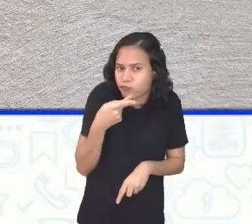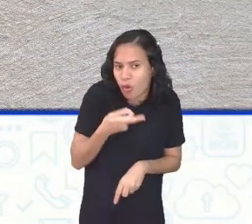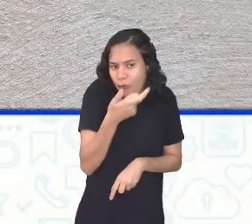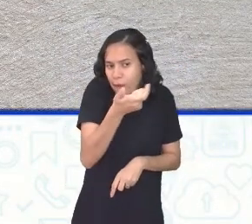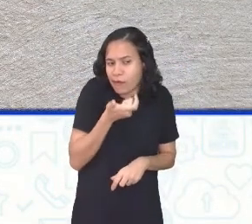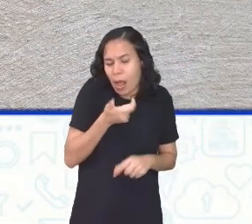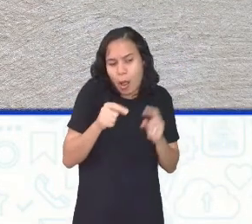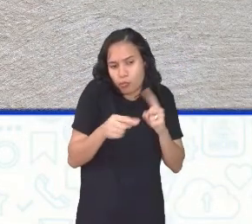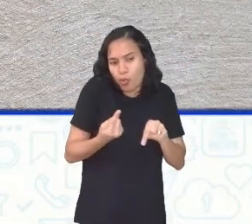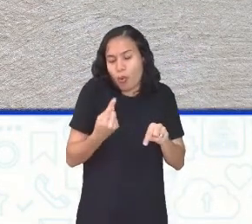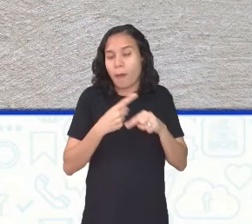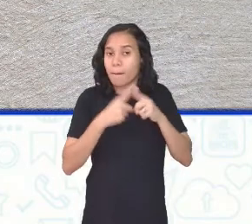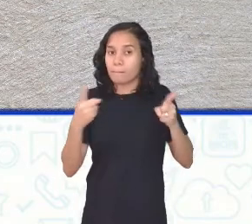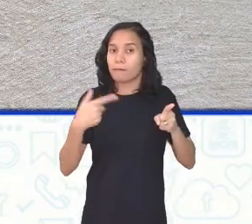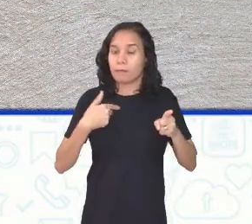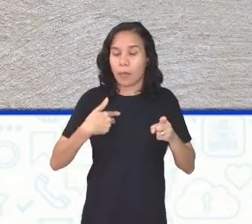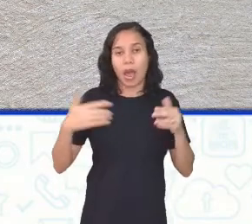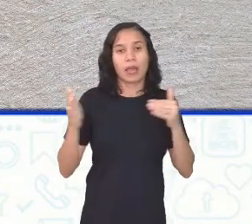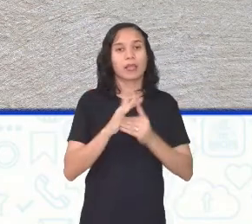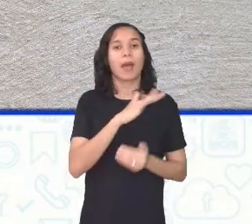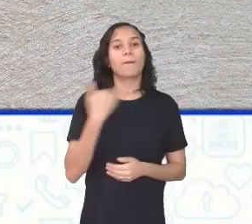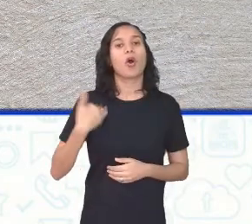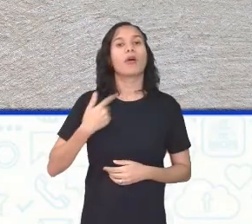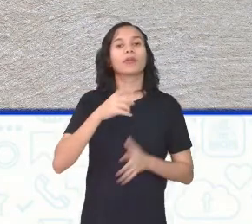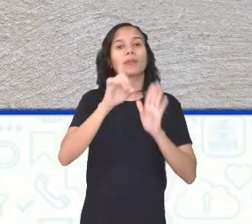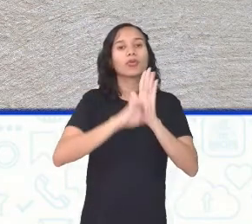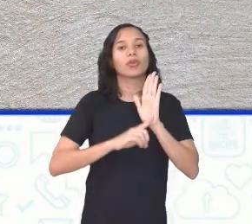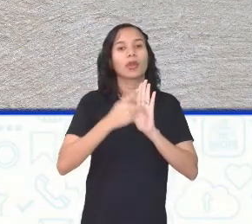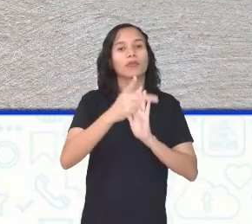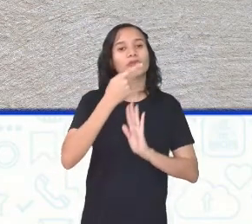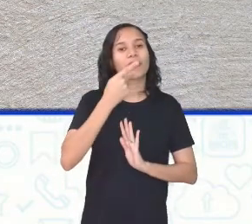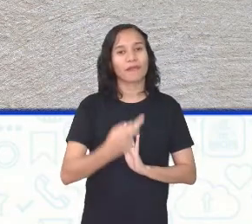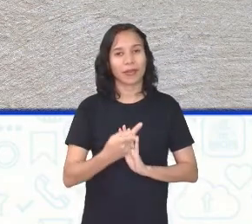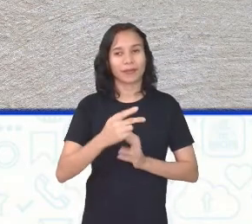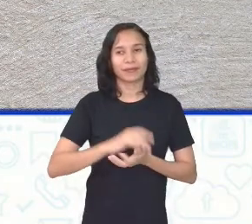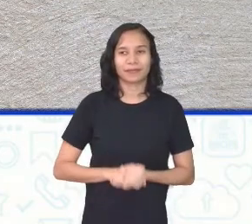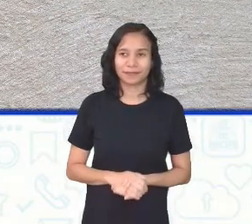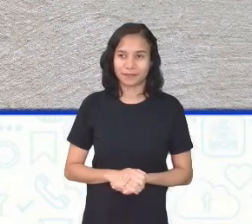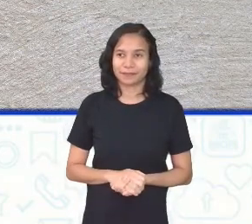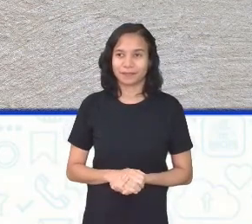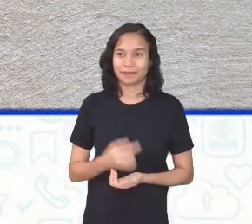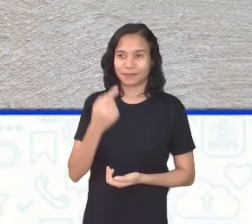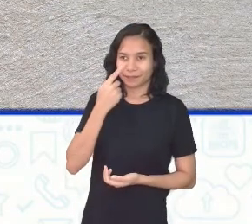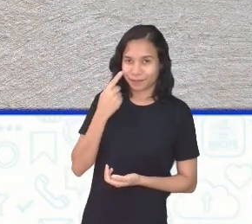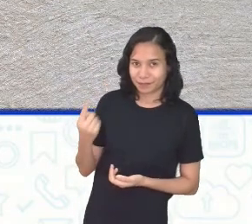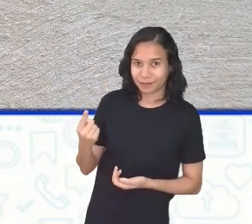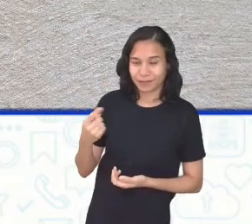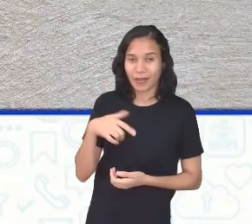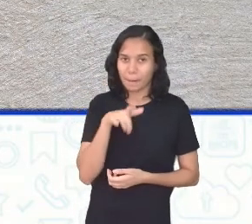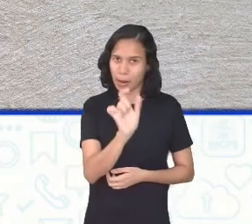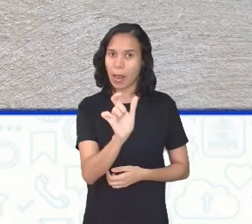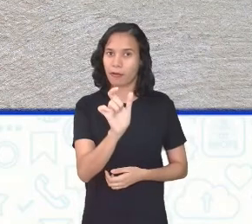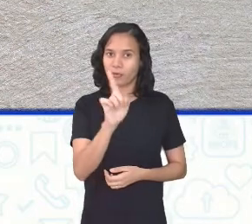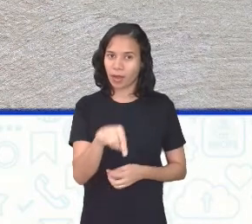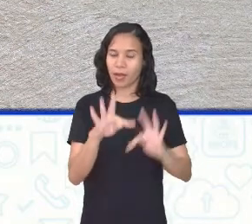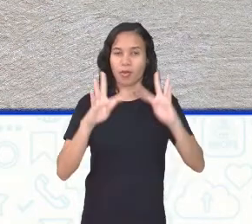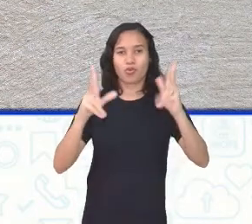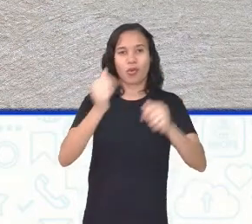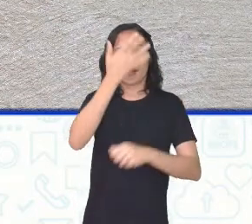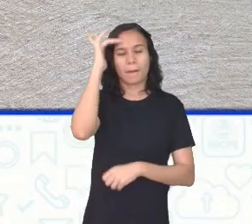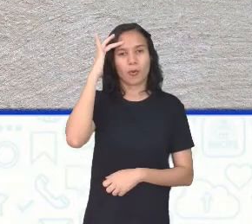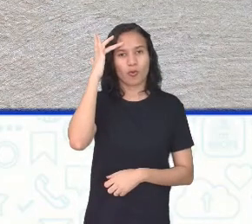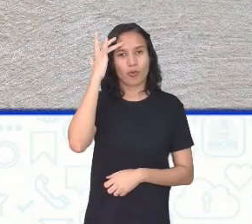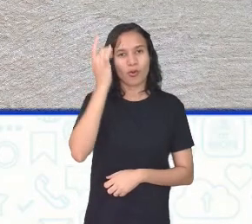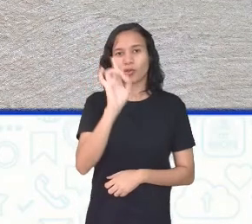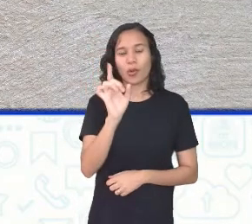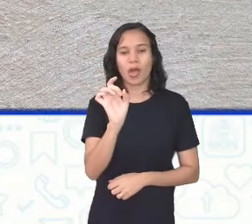palavras que você disser, mas defenderei até a morte o direito de você dizê-las. Então, Palavra é para todo mundo.